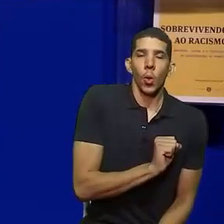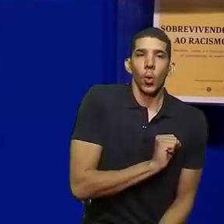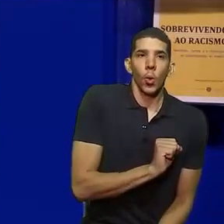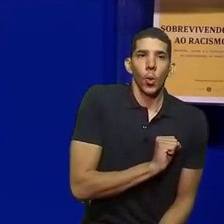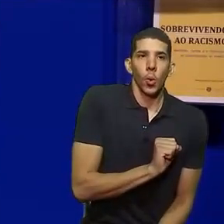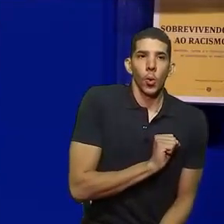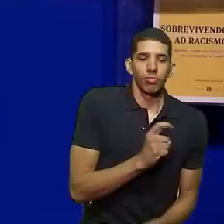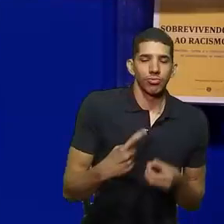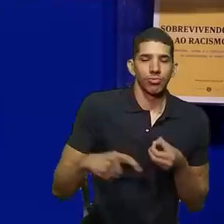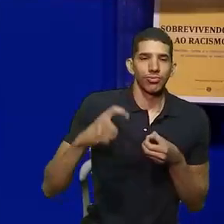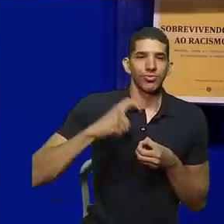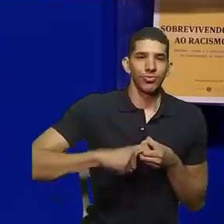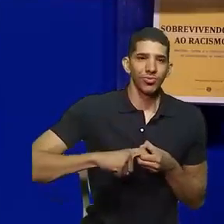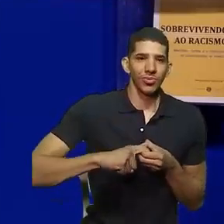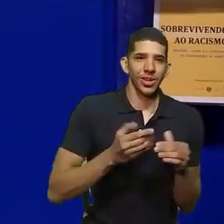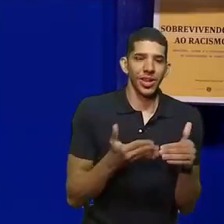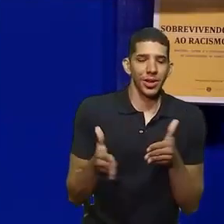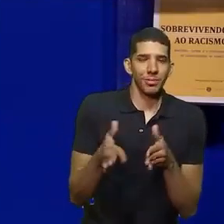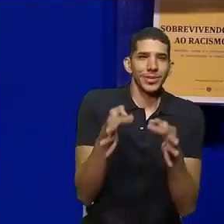dele.